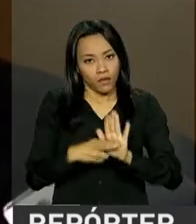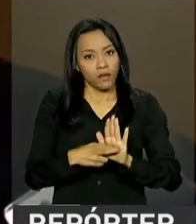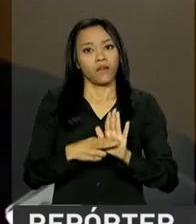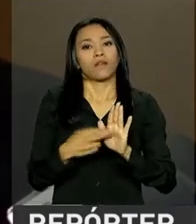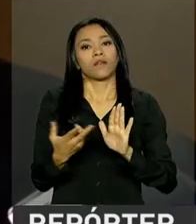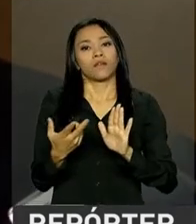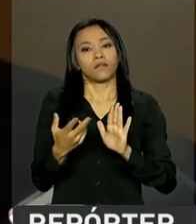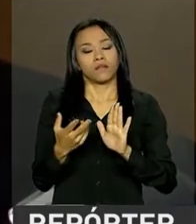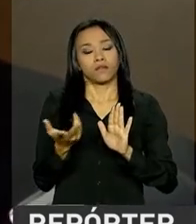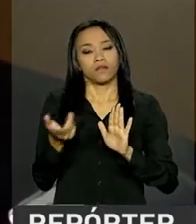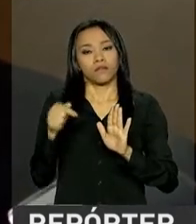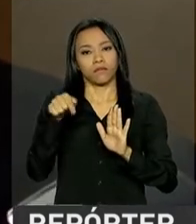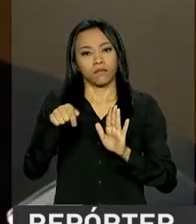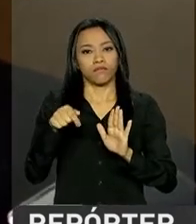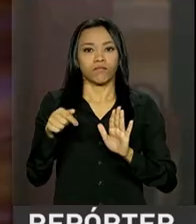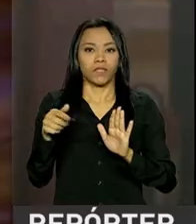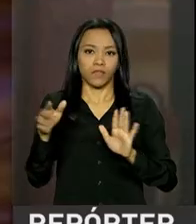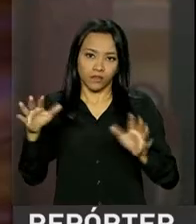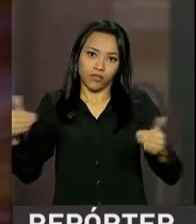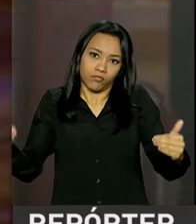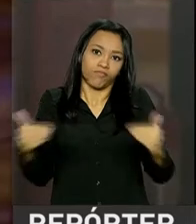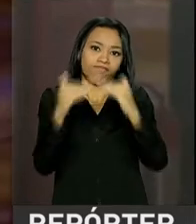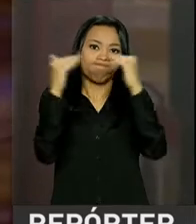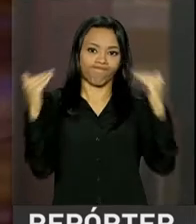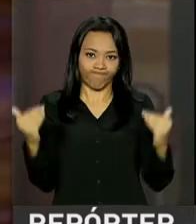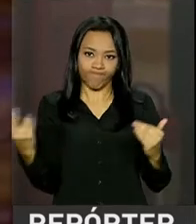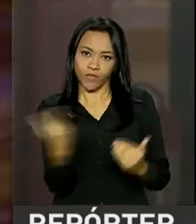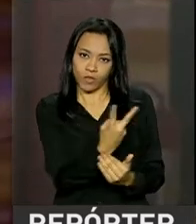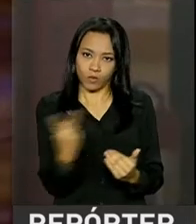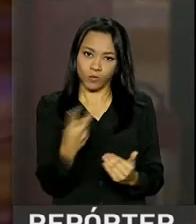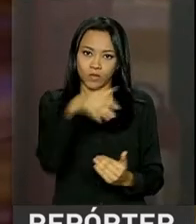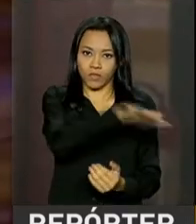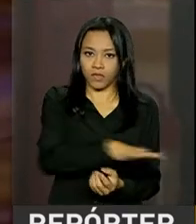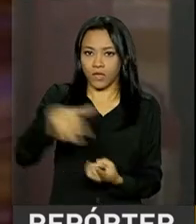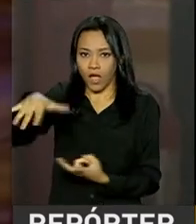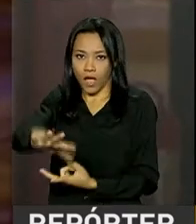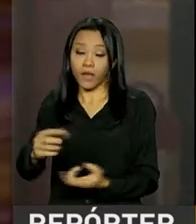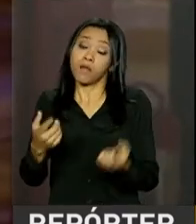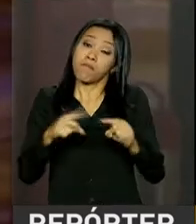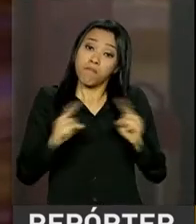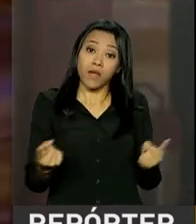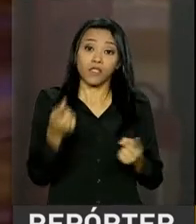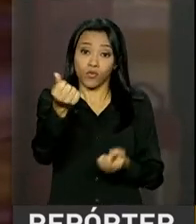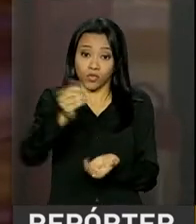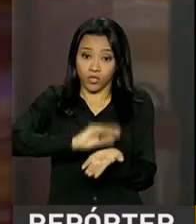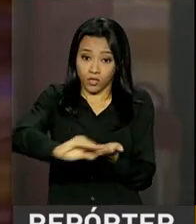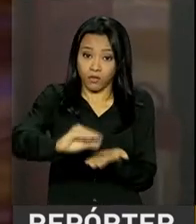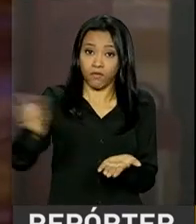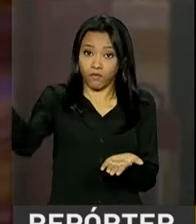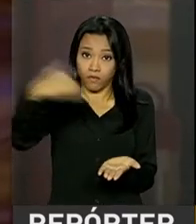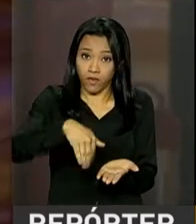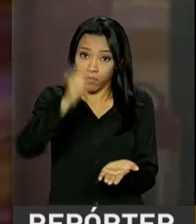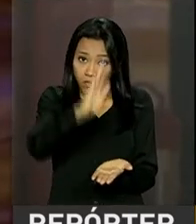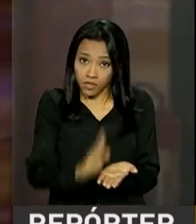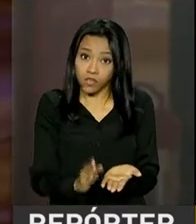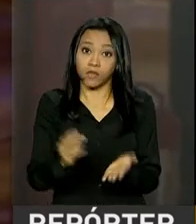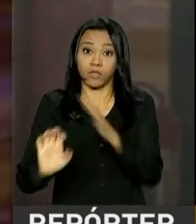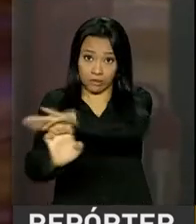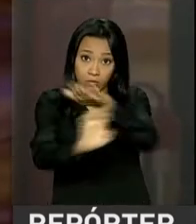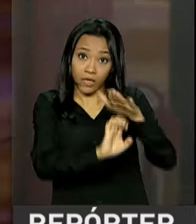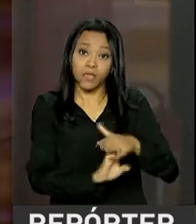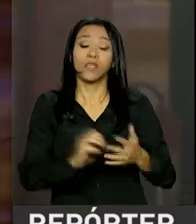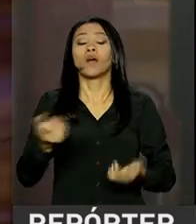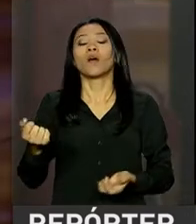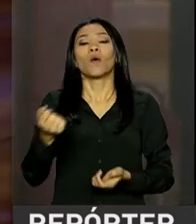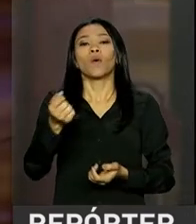ao setor público ou ao setor privado. Mas para que os investimentos privados venham para o Brasil, o ministro da Fazenda, Henrique Meirelles,